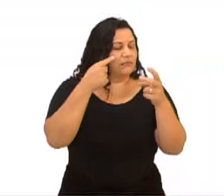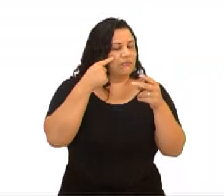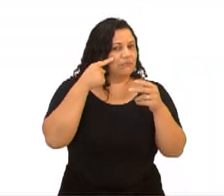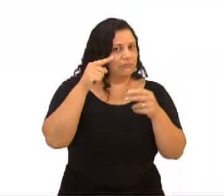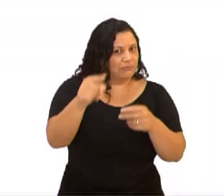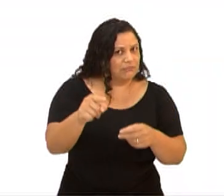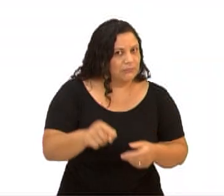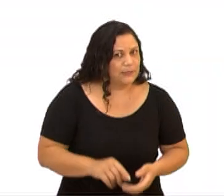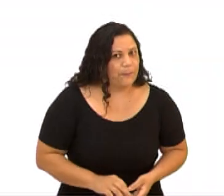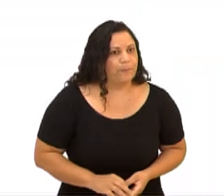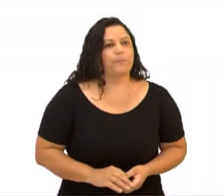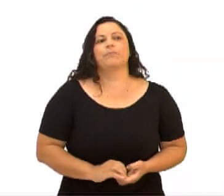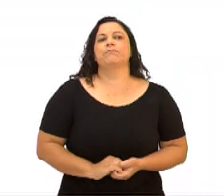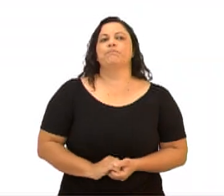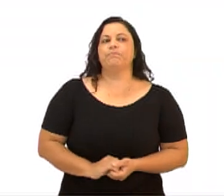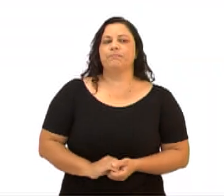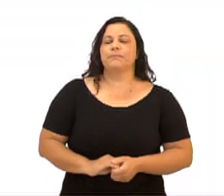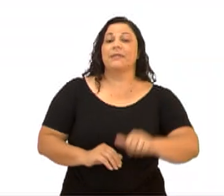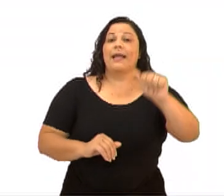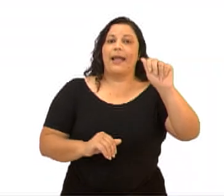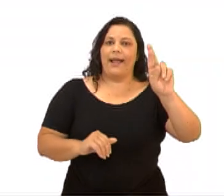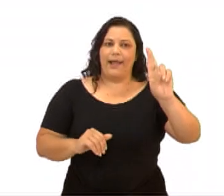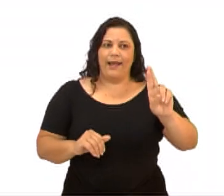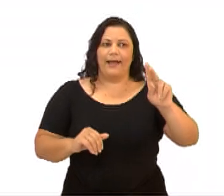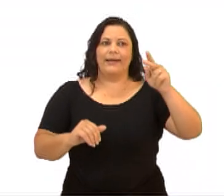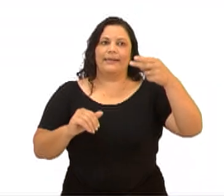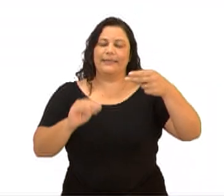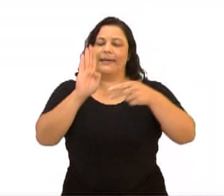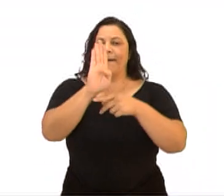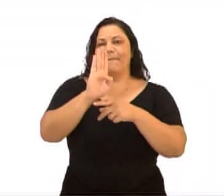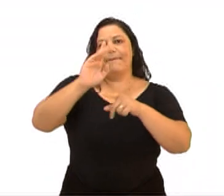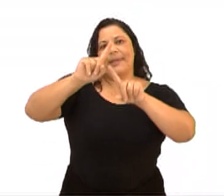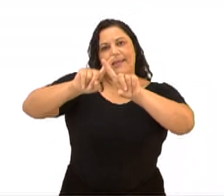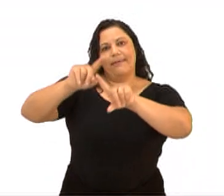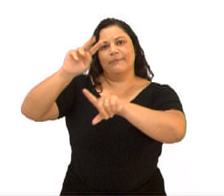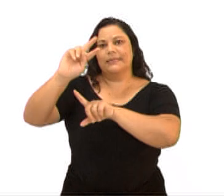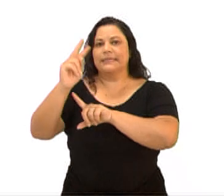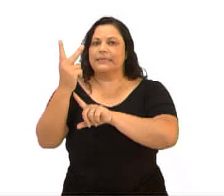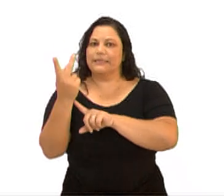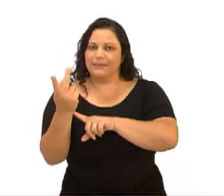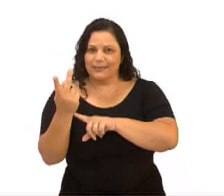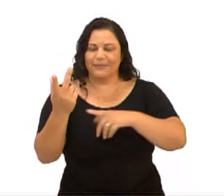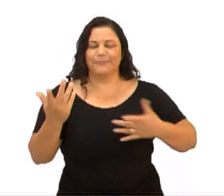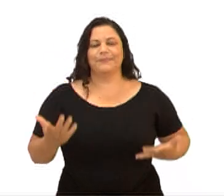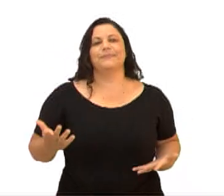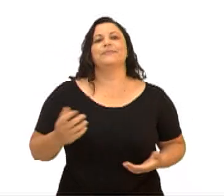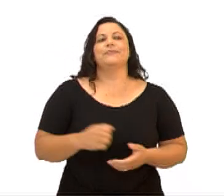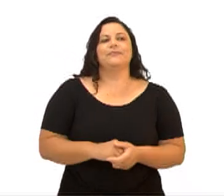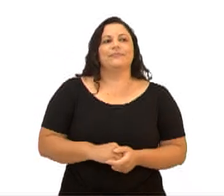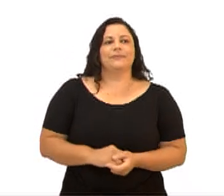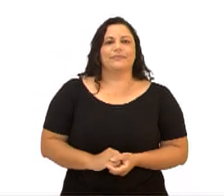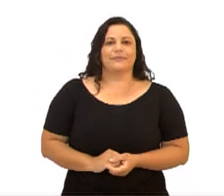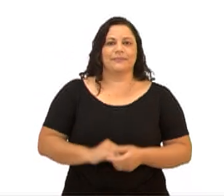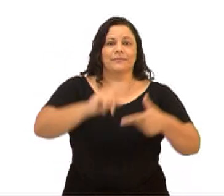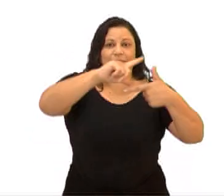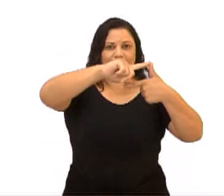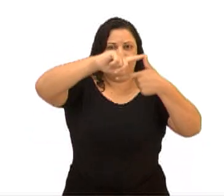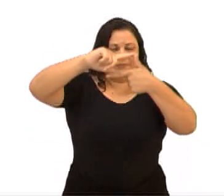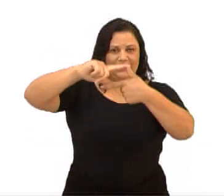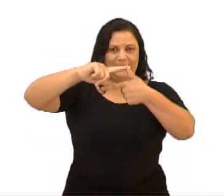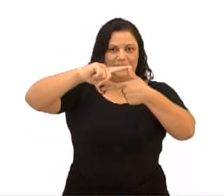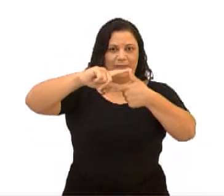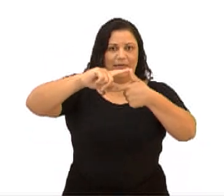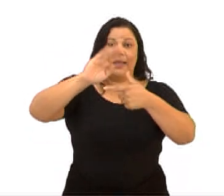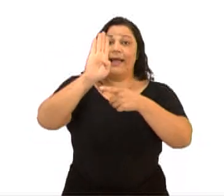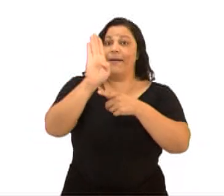A área da fórmula da base do retângulo. área do retângulo. Base